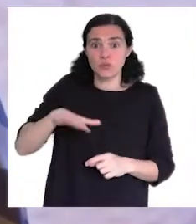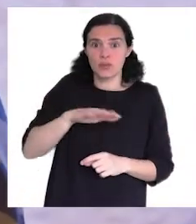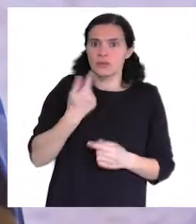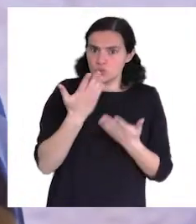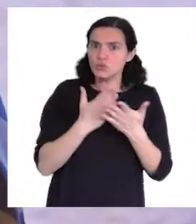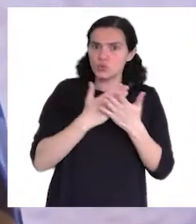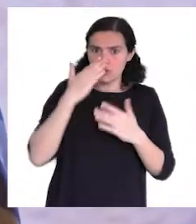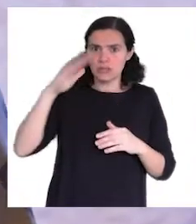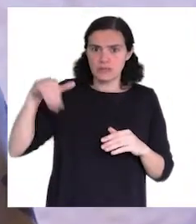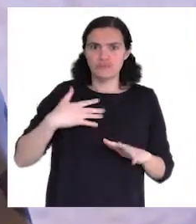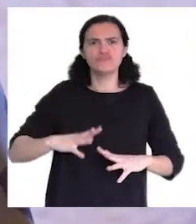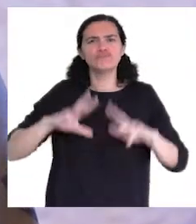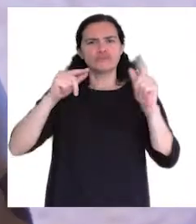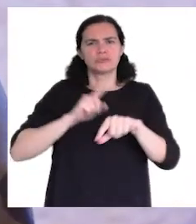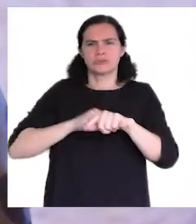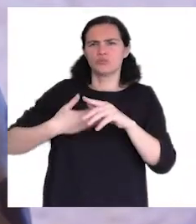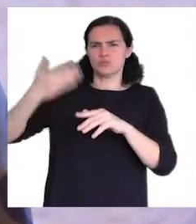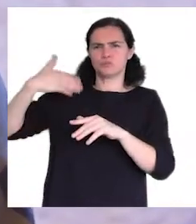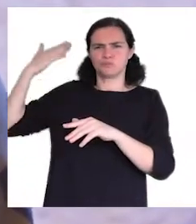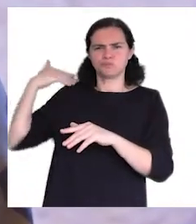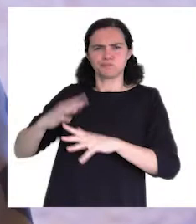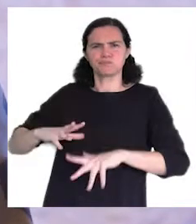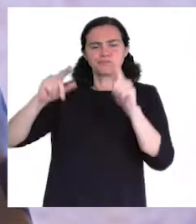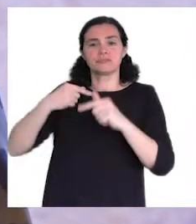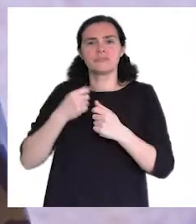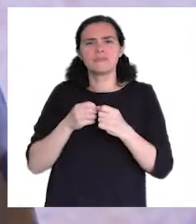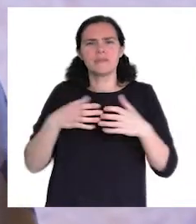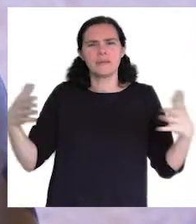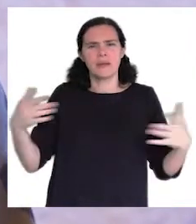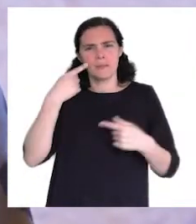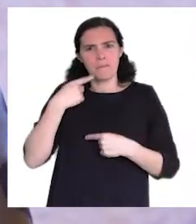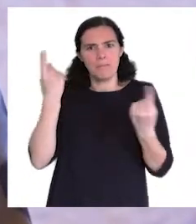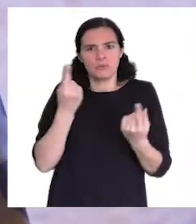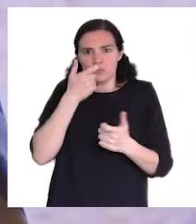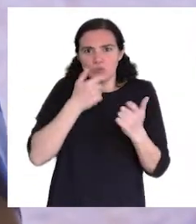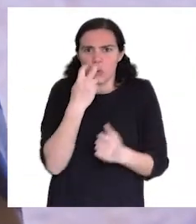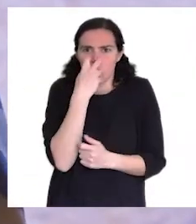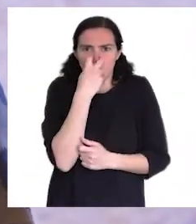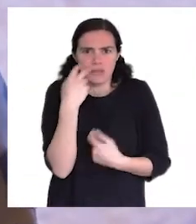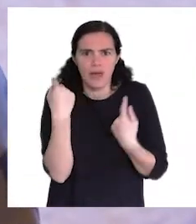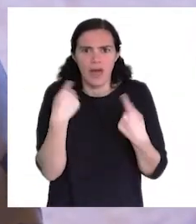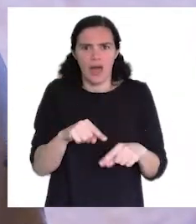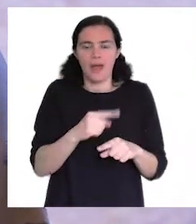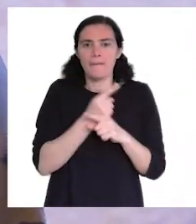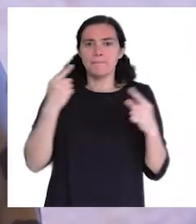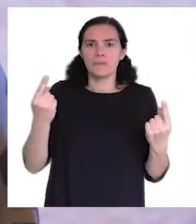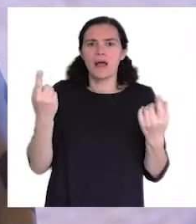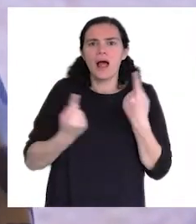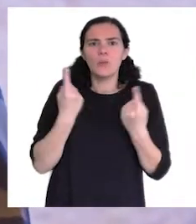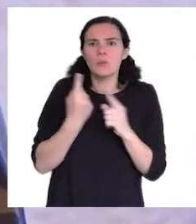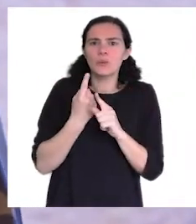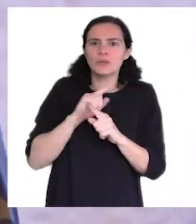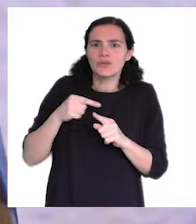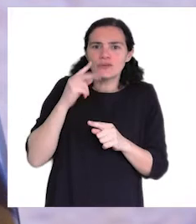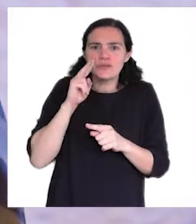estudos científicos que já têm vindo a ser desenvolvidos há muito tempo e que cada vez mais trazem curiosidade para todos, porque é algo que